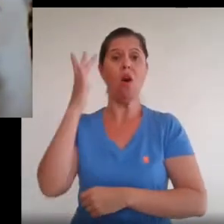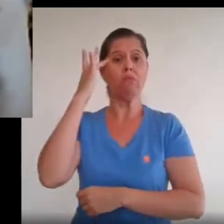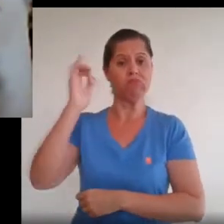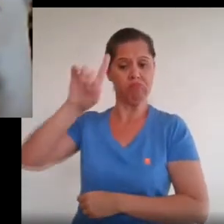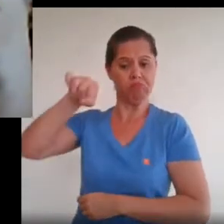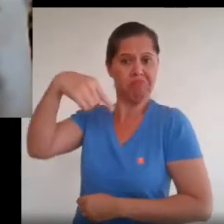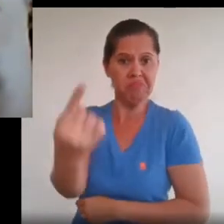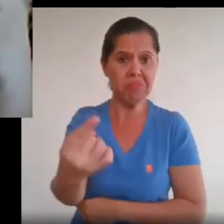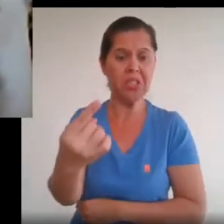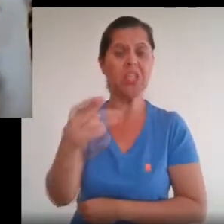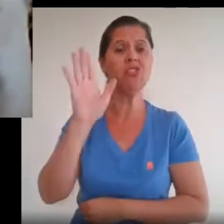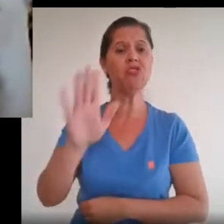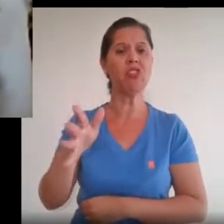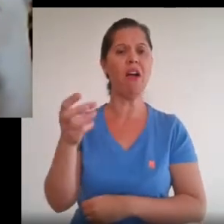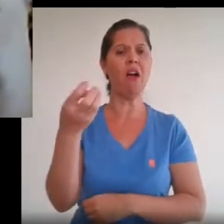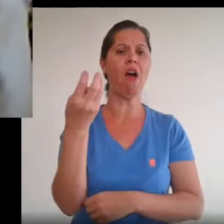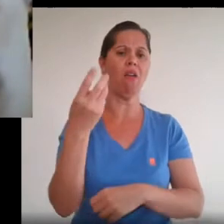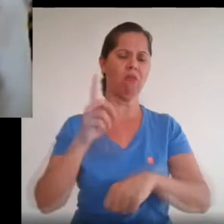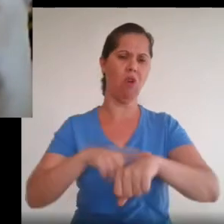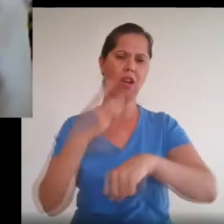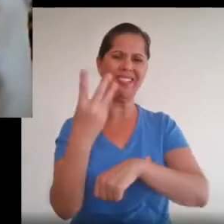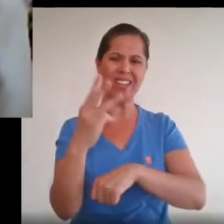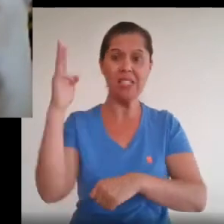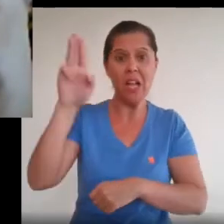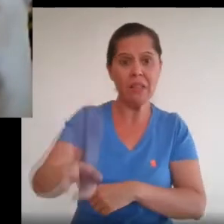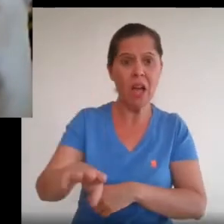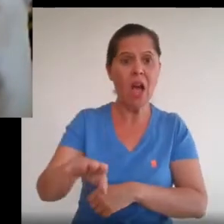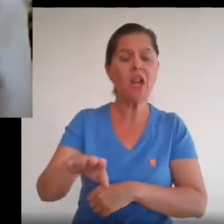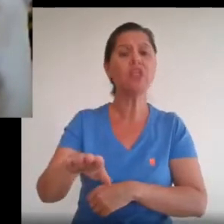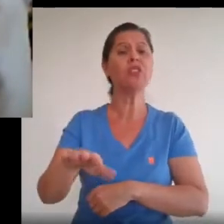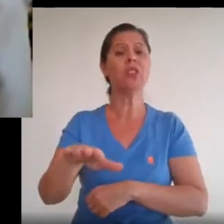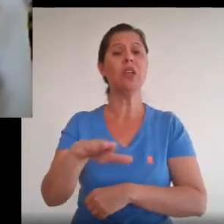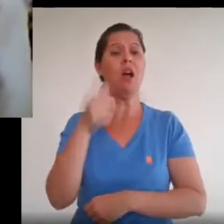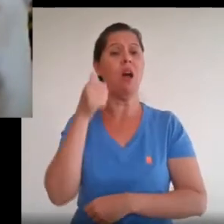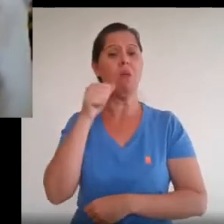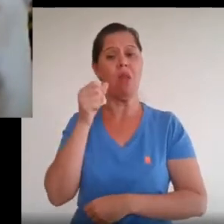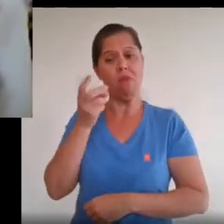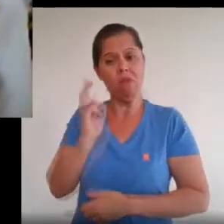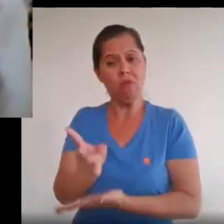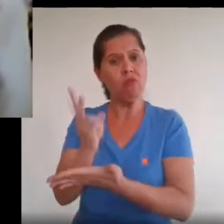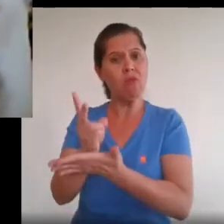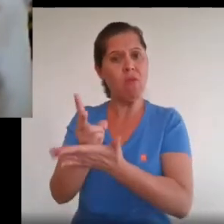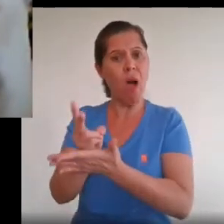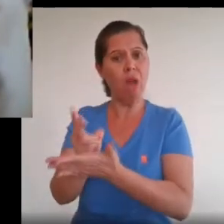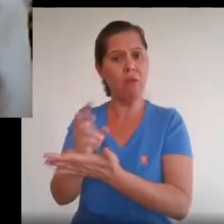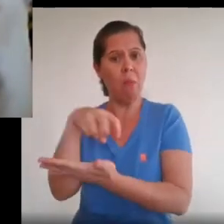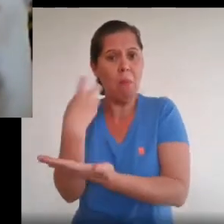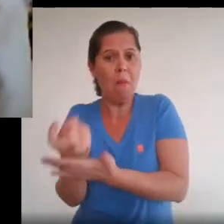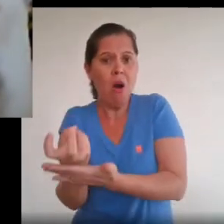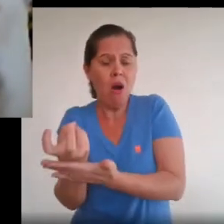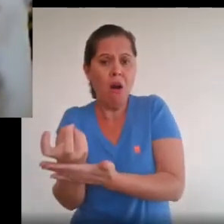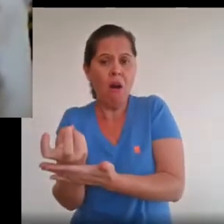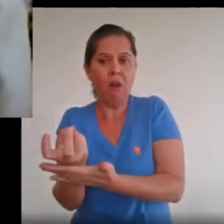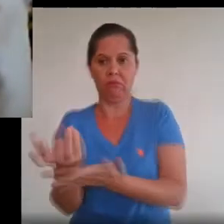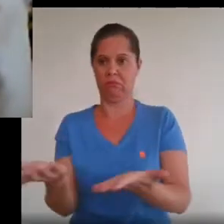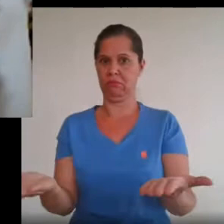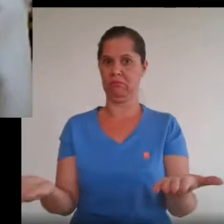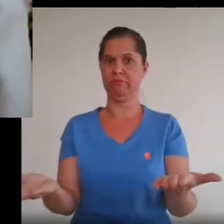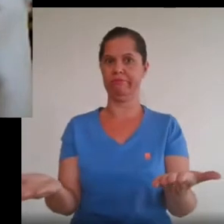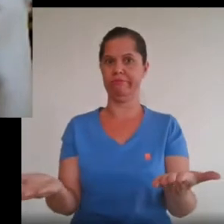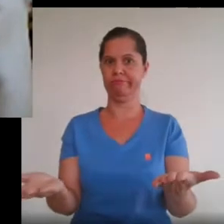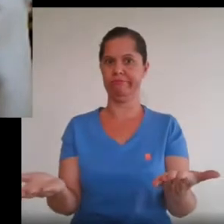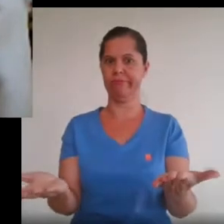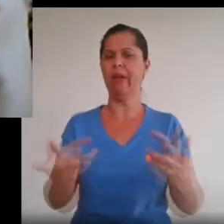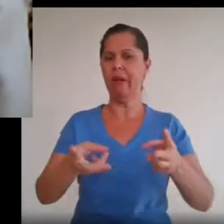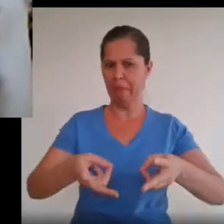retirado. Gente, pensa a questão psicológica dessa família. Já tem a questão psicológica de ver que a pessoa